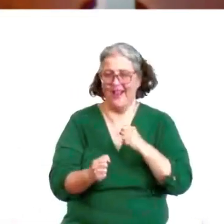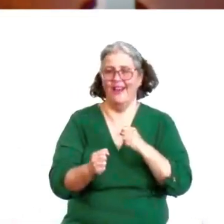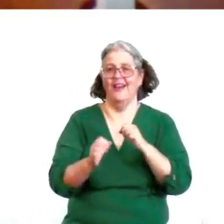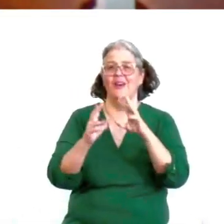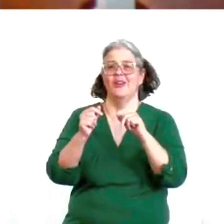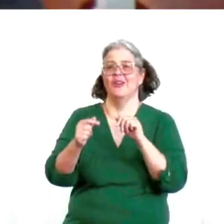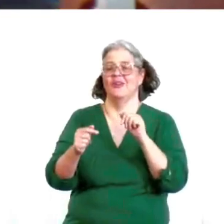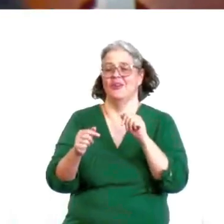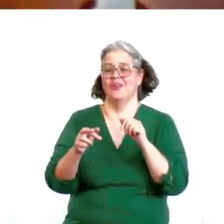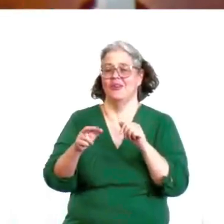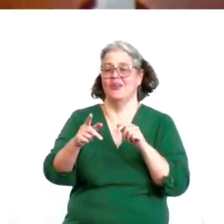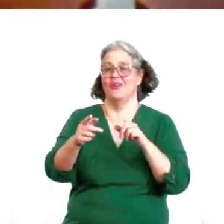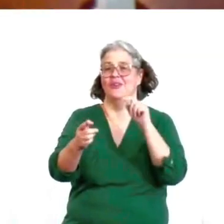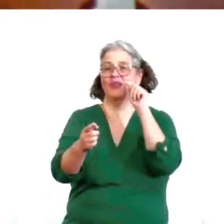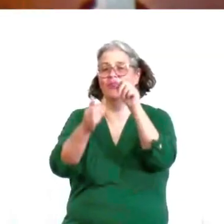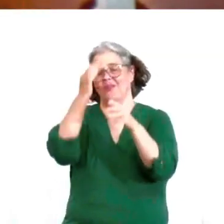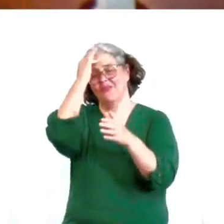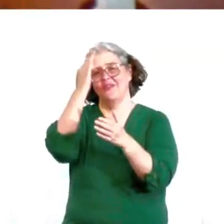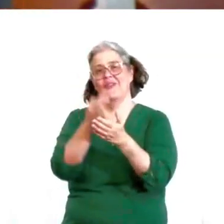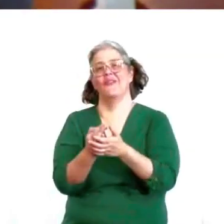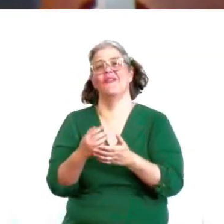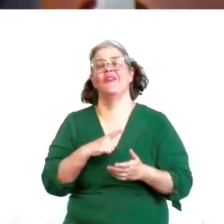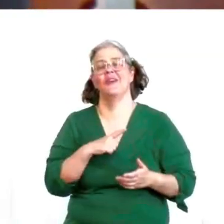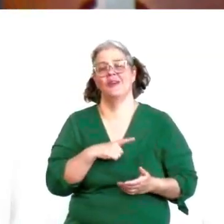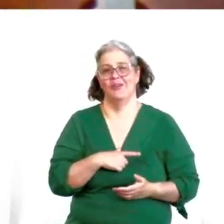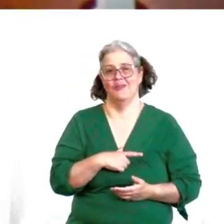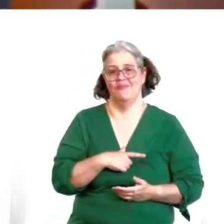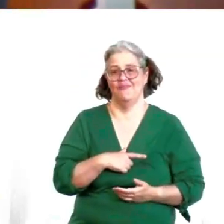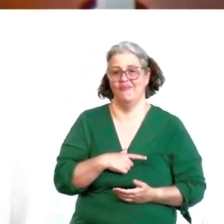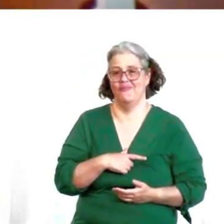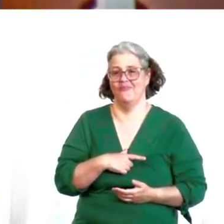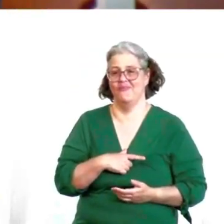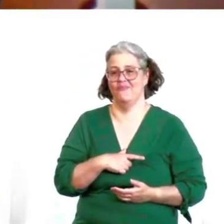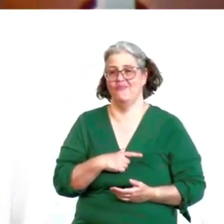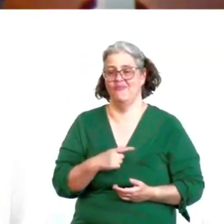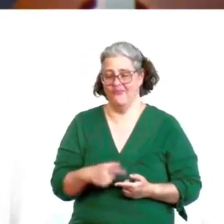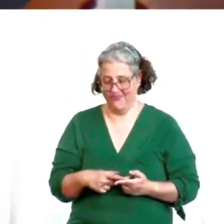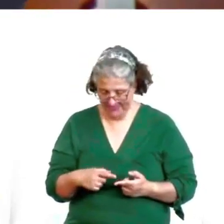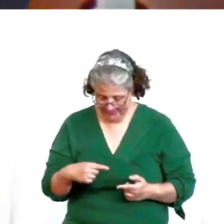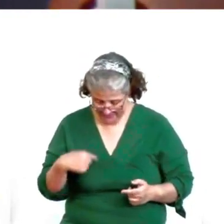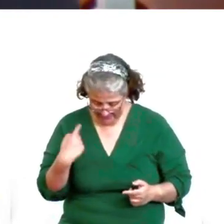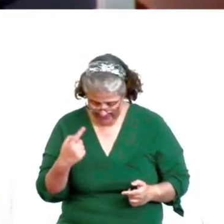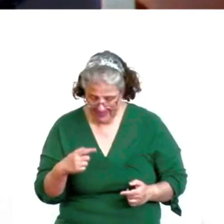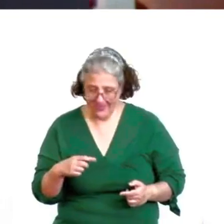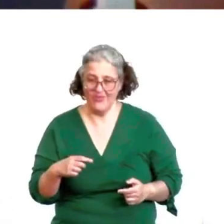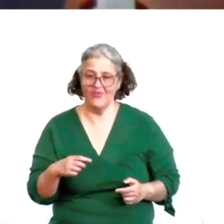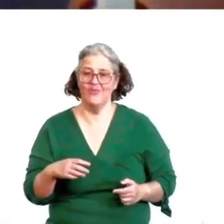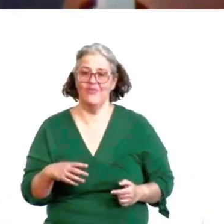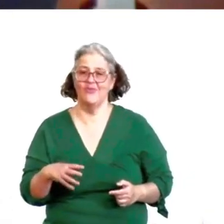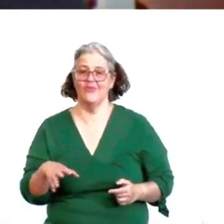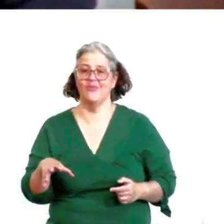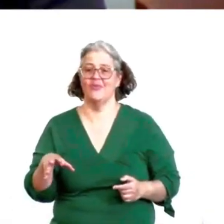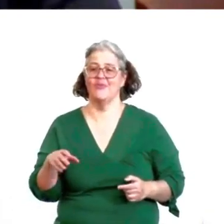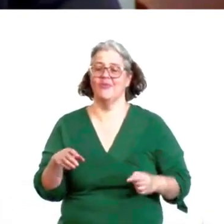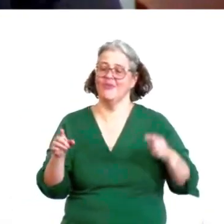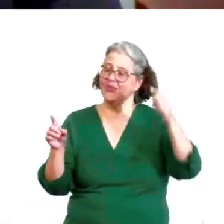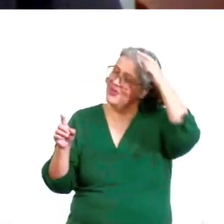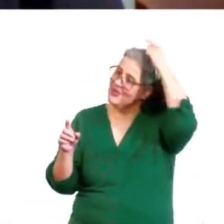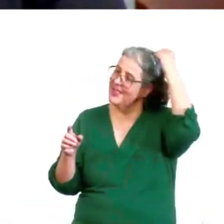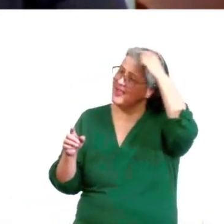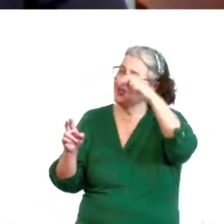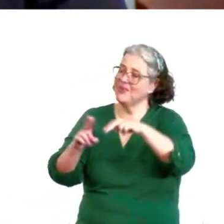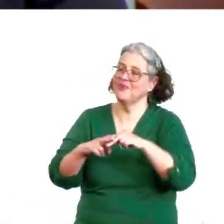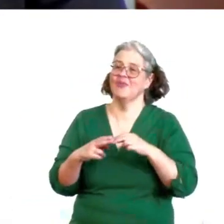Como Paulo diz, que nós temos que despojar da nossa velha natureza e nos revestir como eleitos de Deus, santos e amados que nós somos agora em Cristo